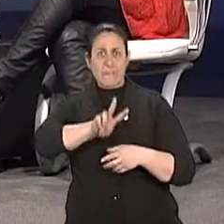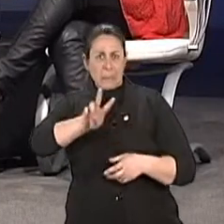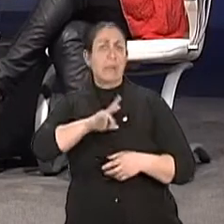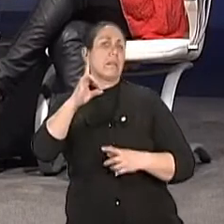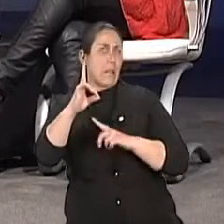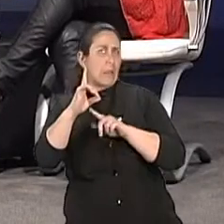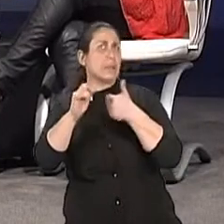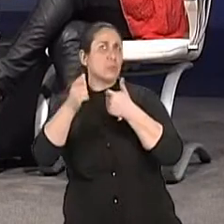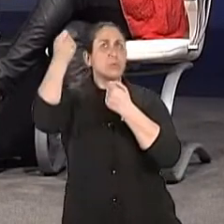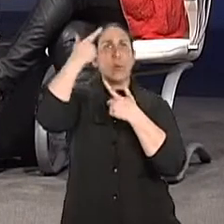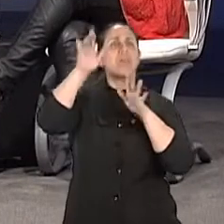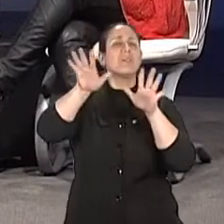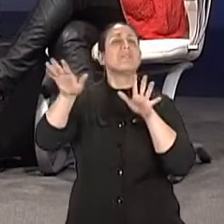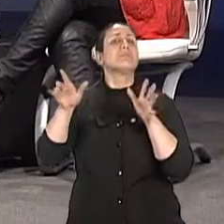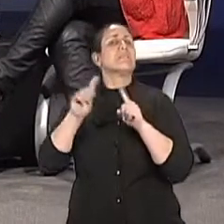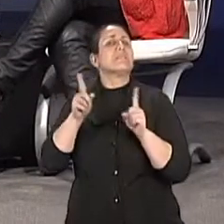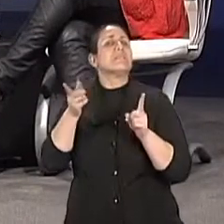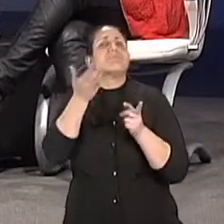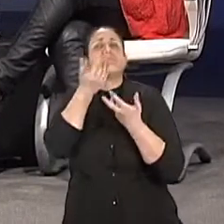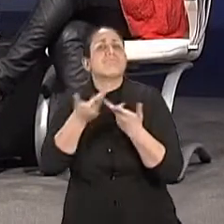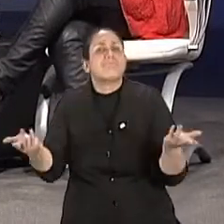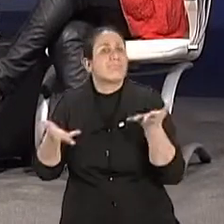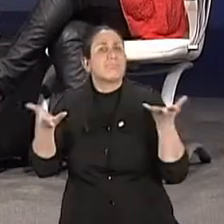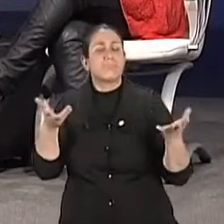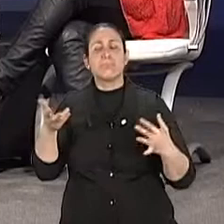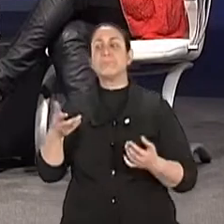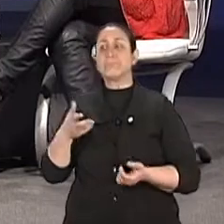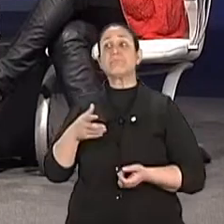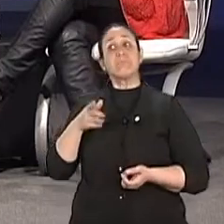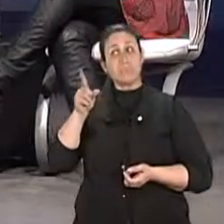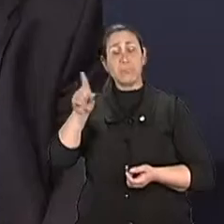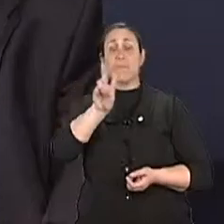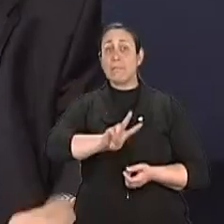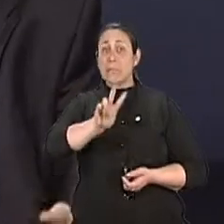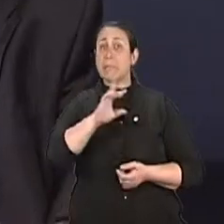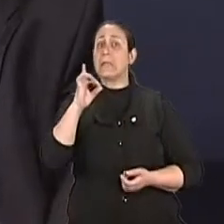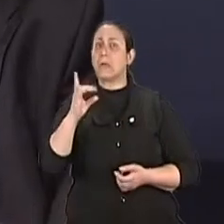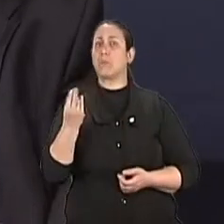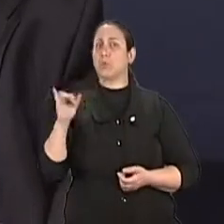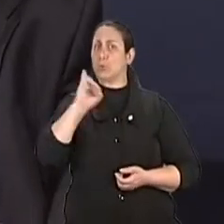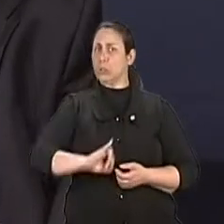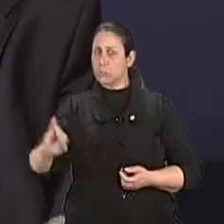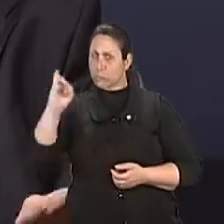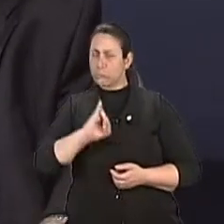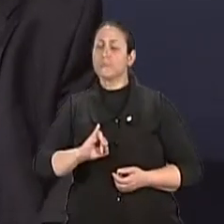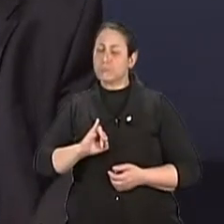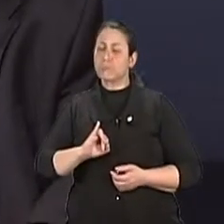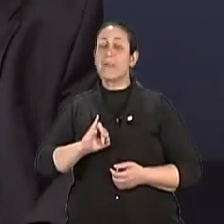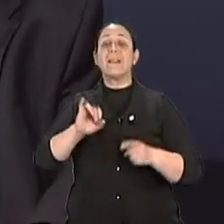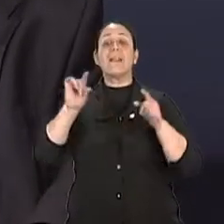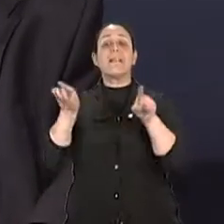fixar. A vitamina D, ela é transformada para ela ter o seu valor e facilitar a absorção do cálcio.